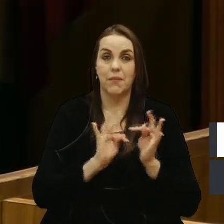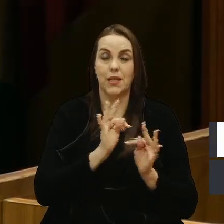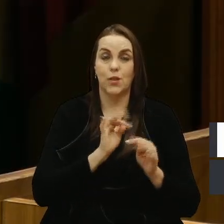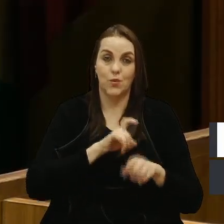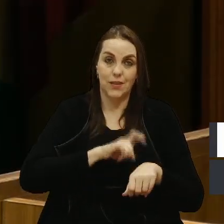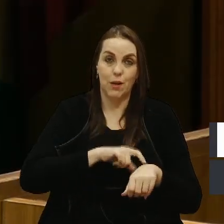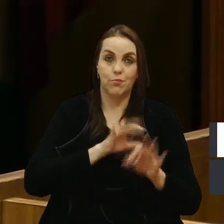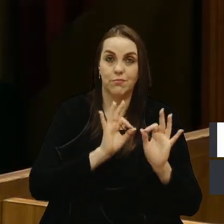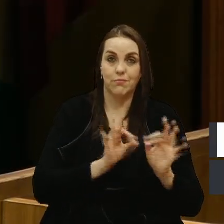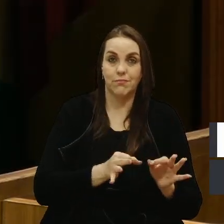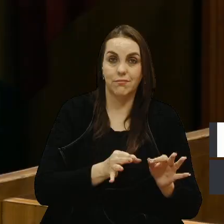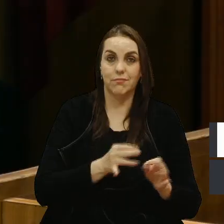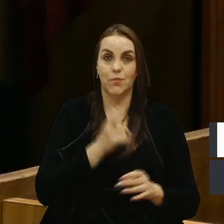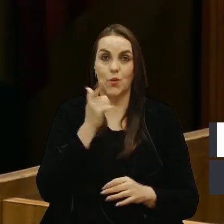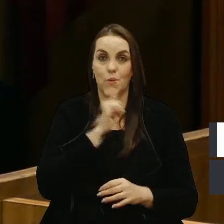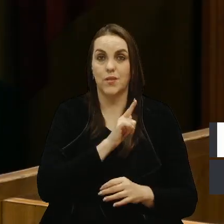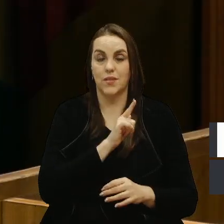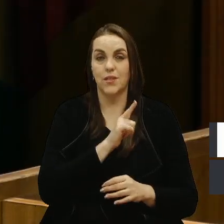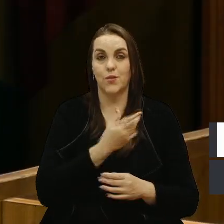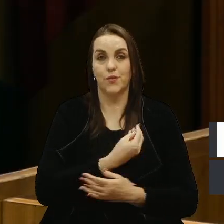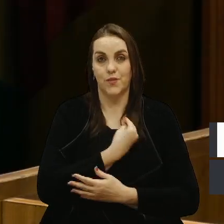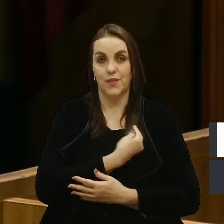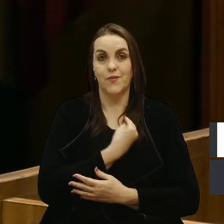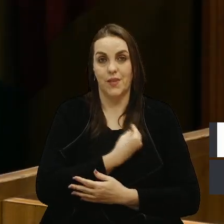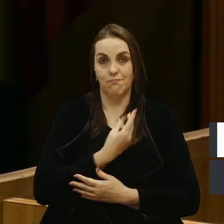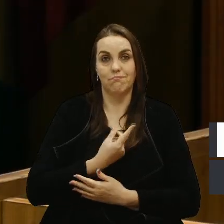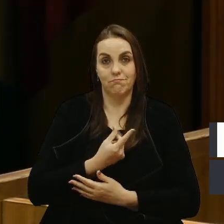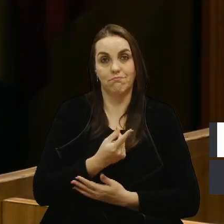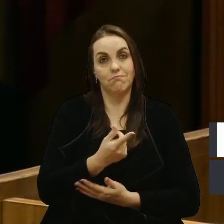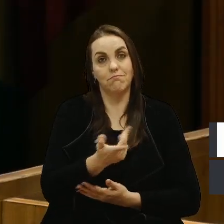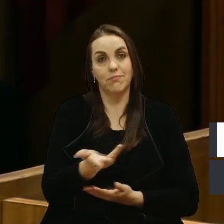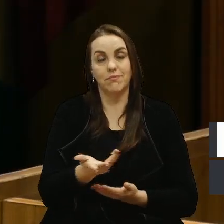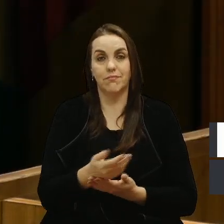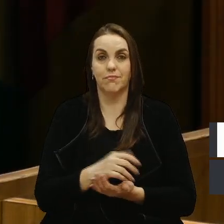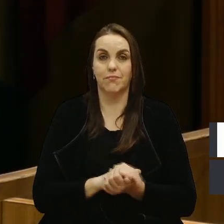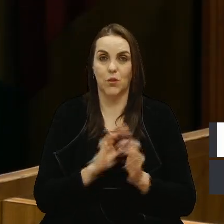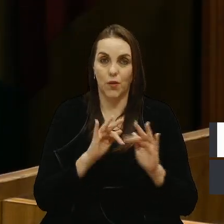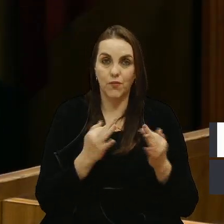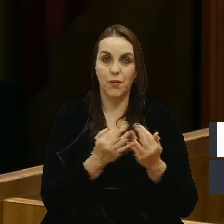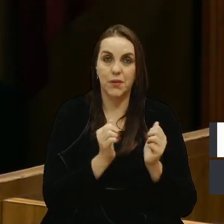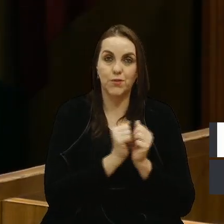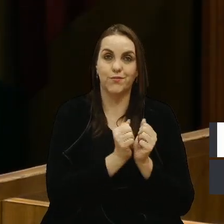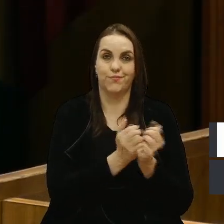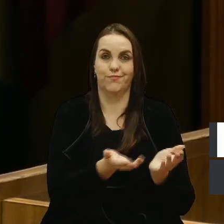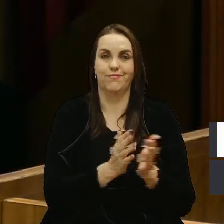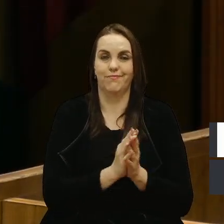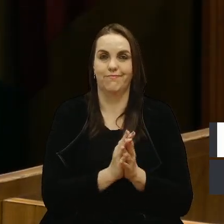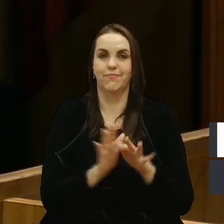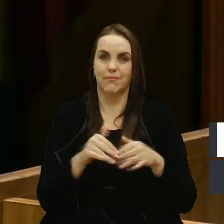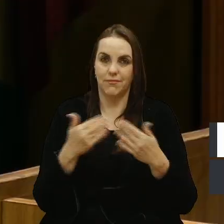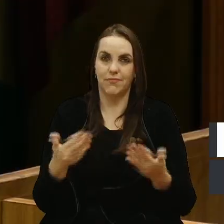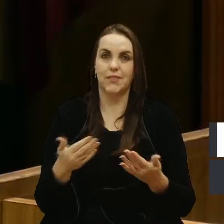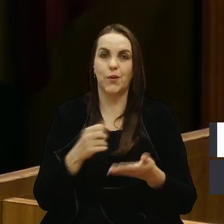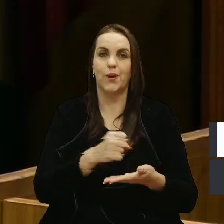tempo e conseguiram, né, sobreviver e estão vivendo bem com as suas famílias. Então, seria isso. Eu